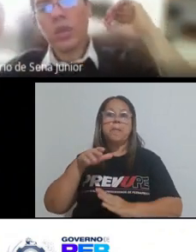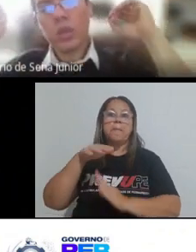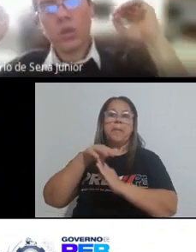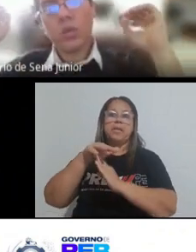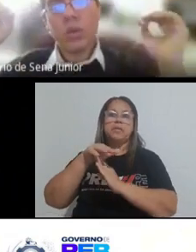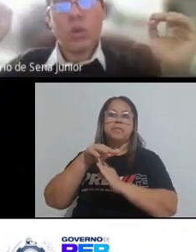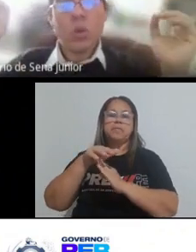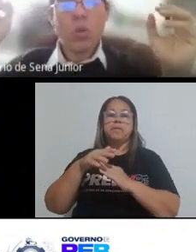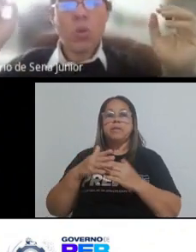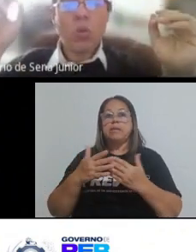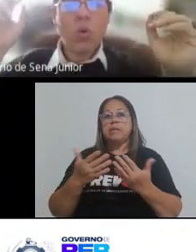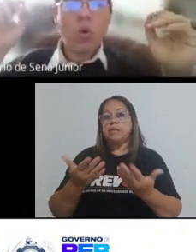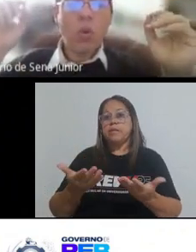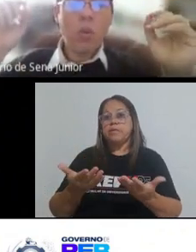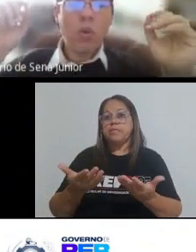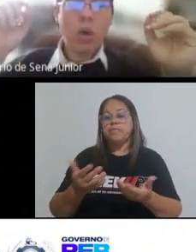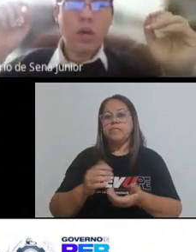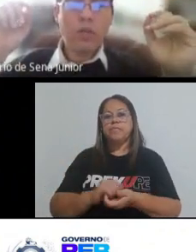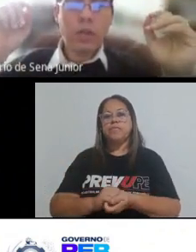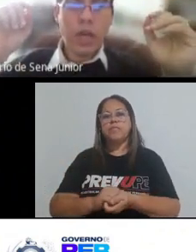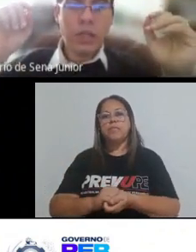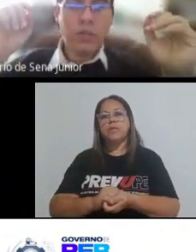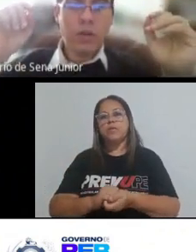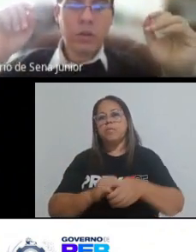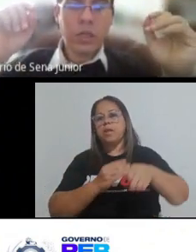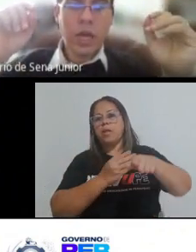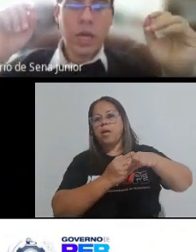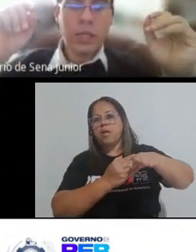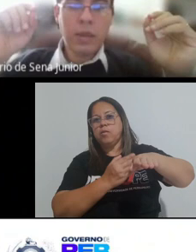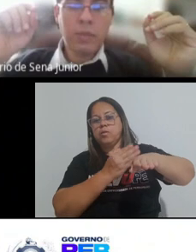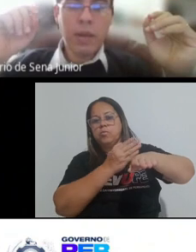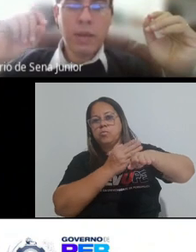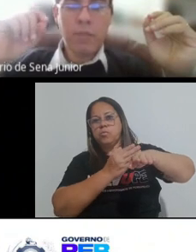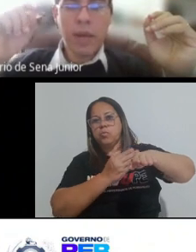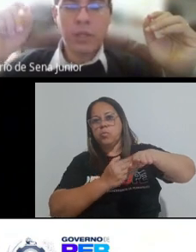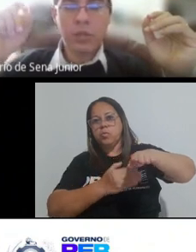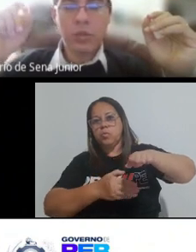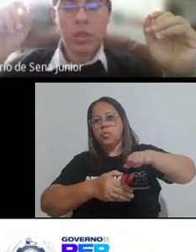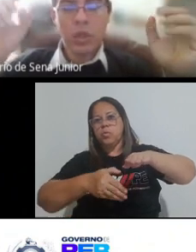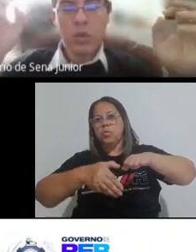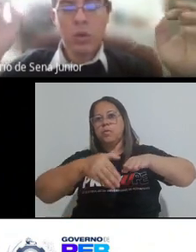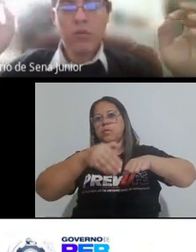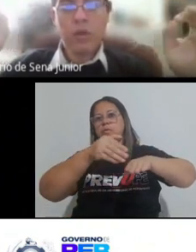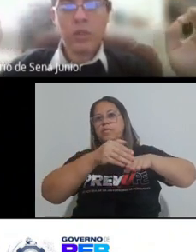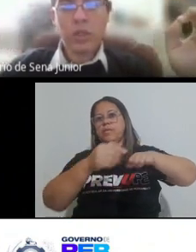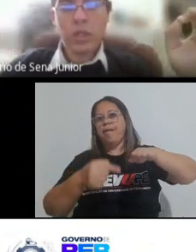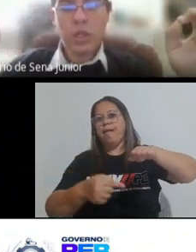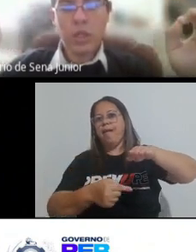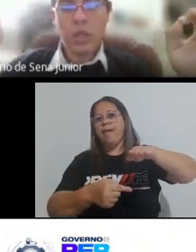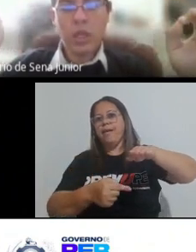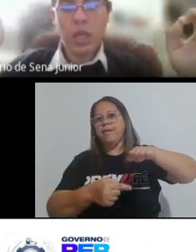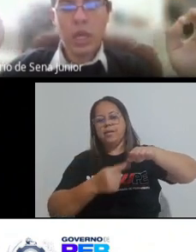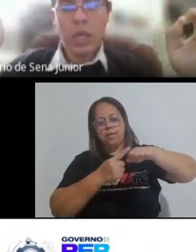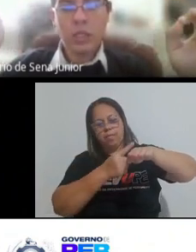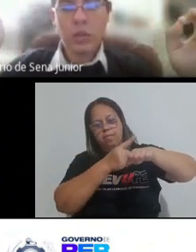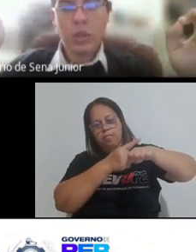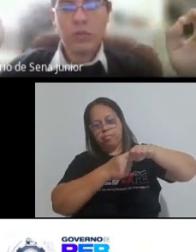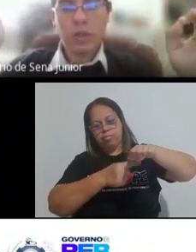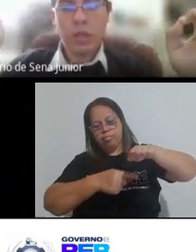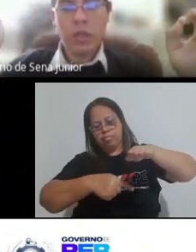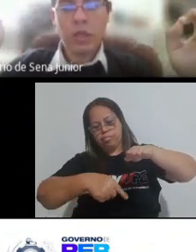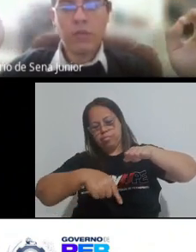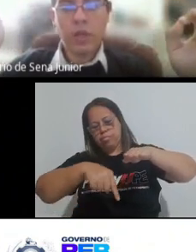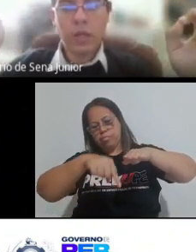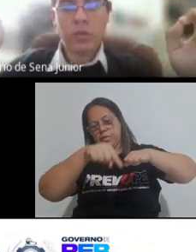Então, como é uma concavidade voltada para baixo, e uma vez que são